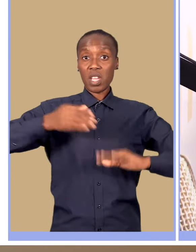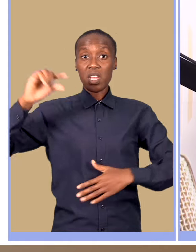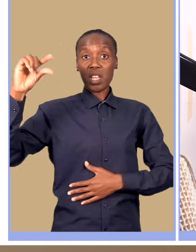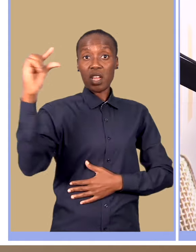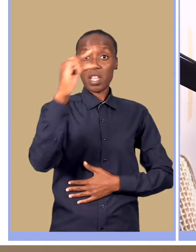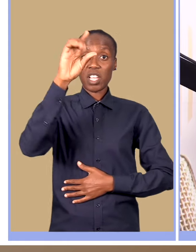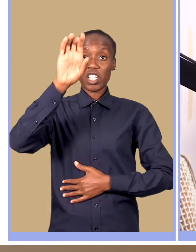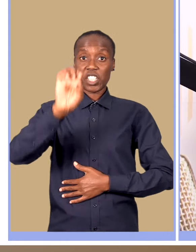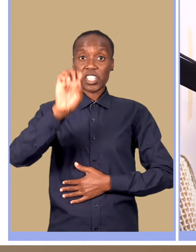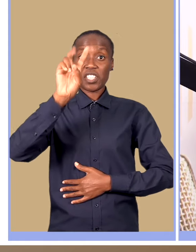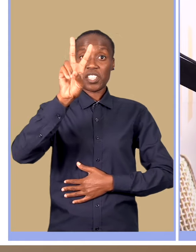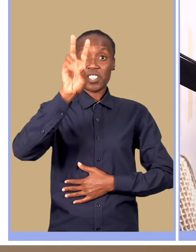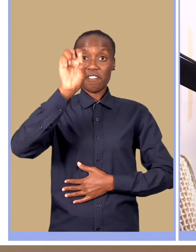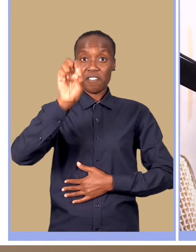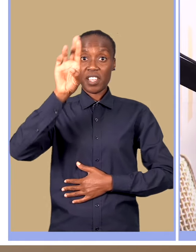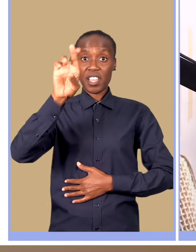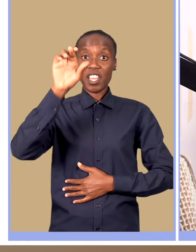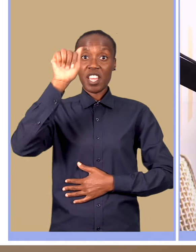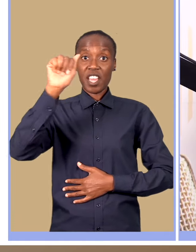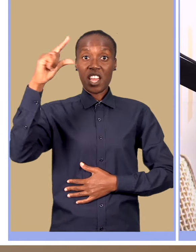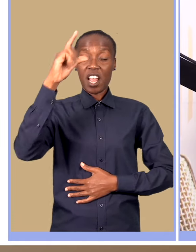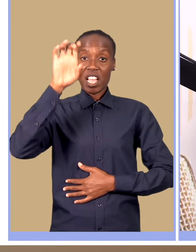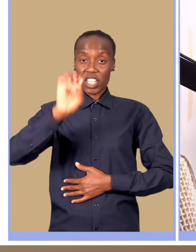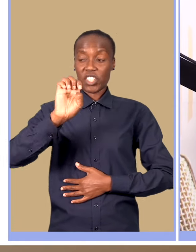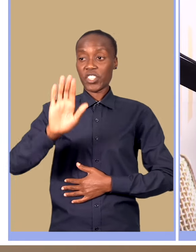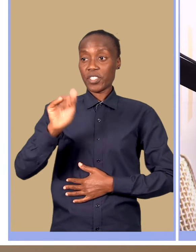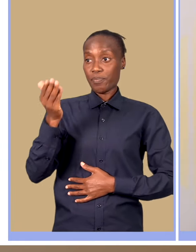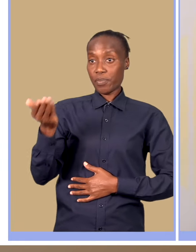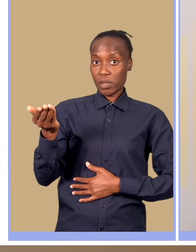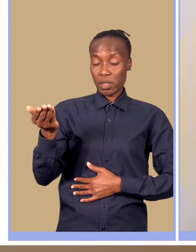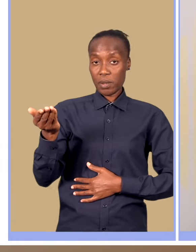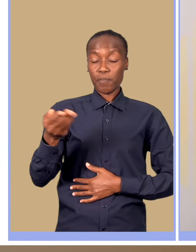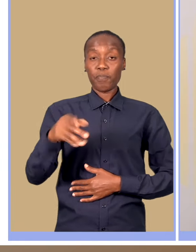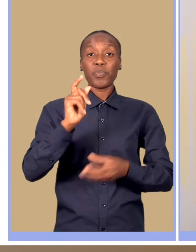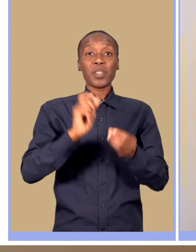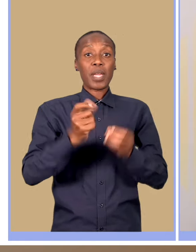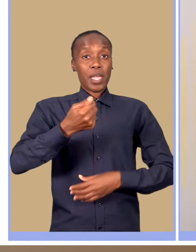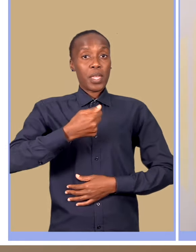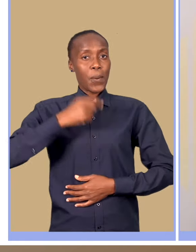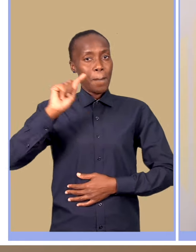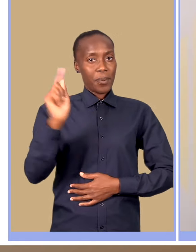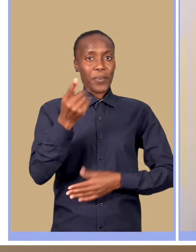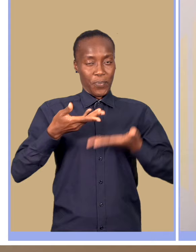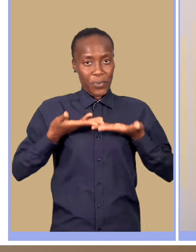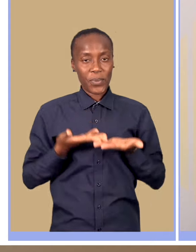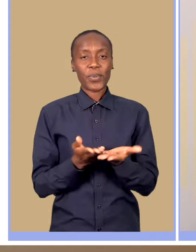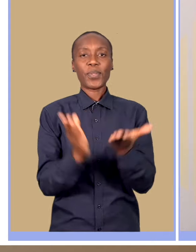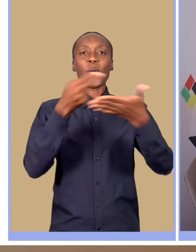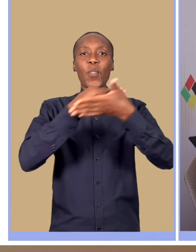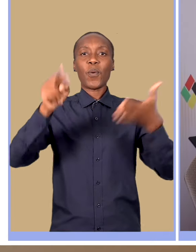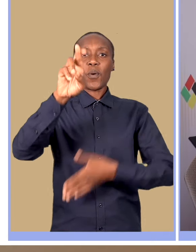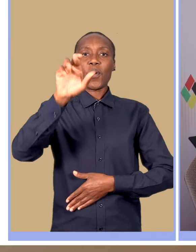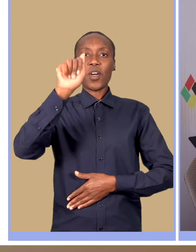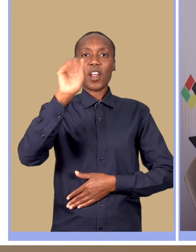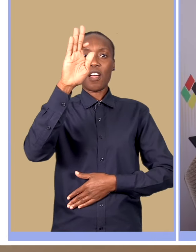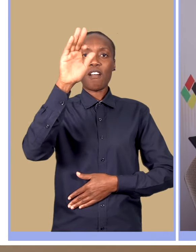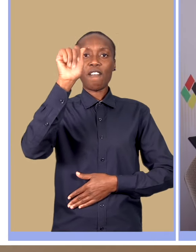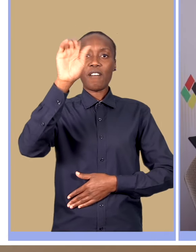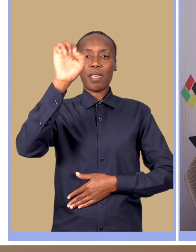Giveraz do Amaral, que vai estar comigo, mas antes, porém, eu vou me apresentar. Sou Rafael